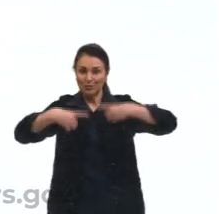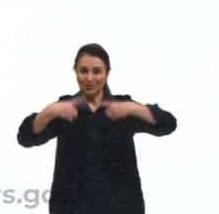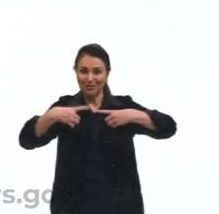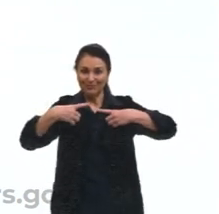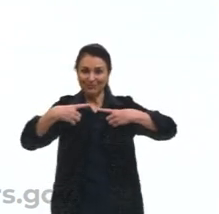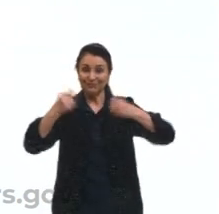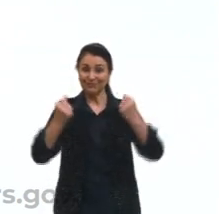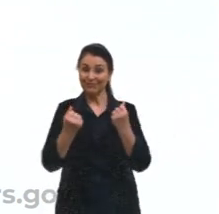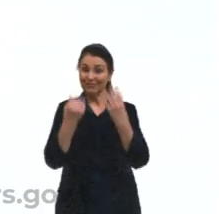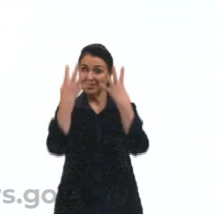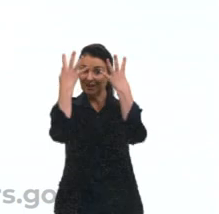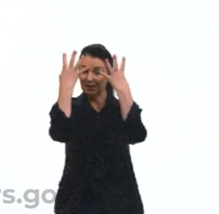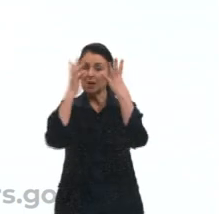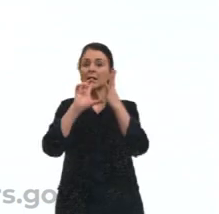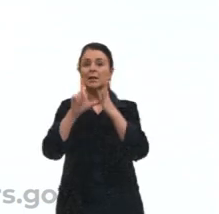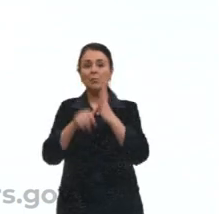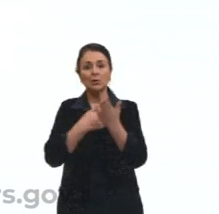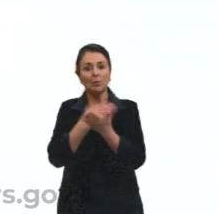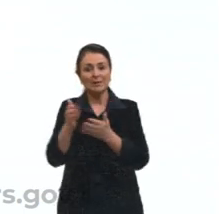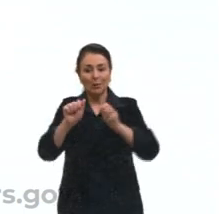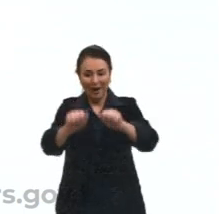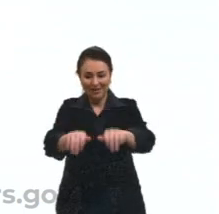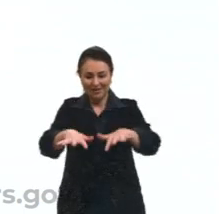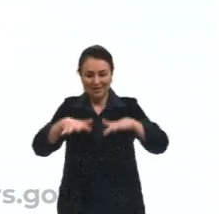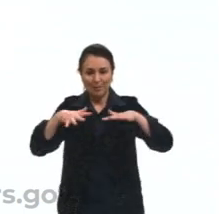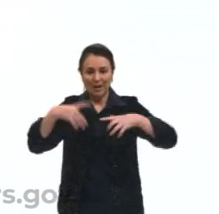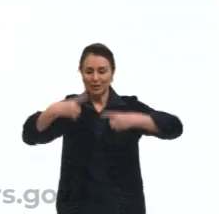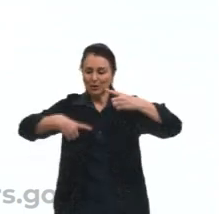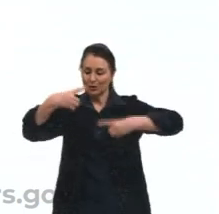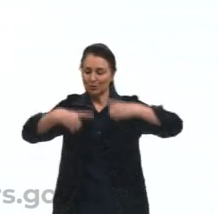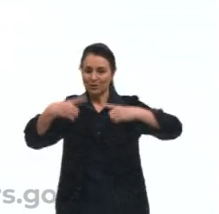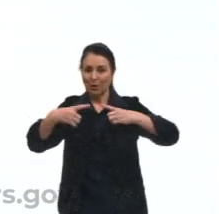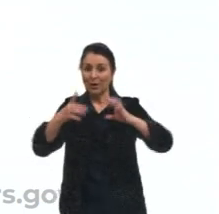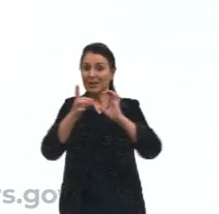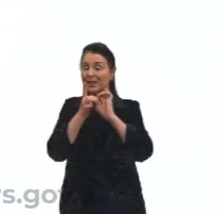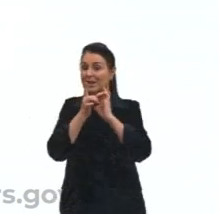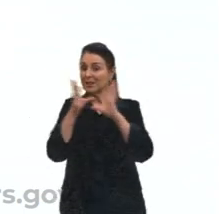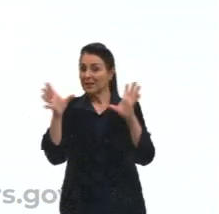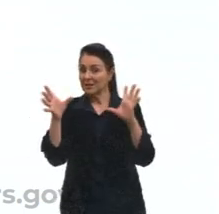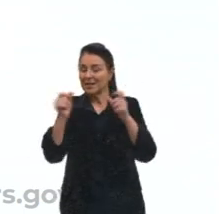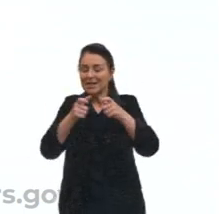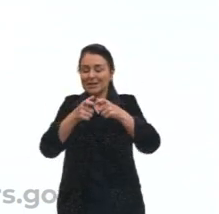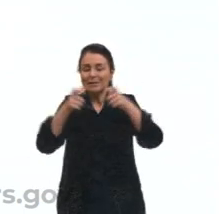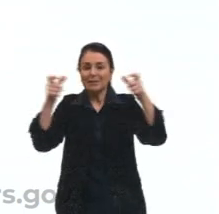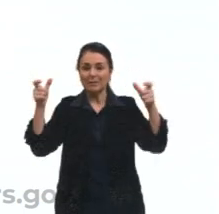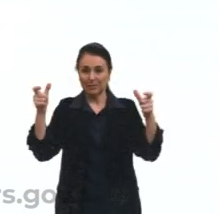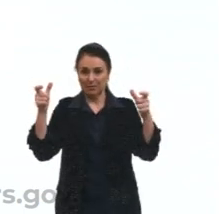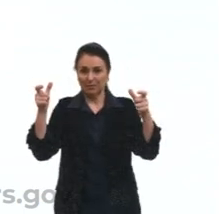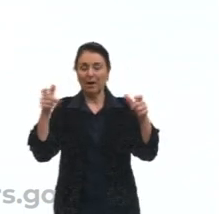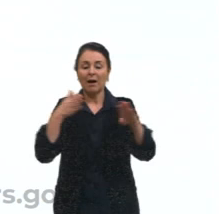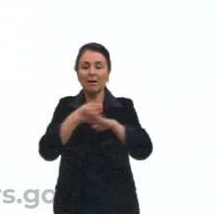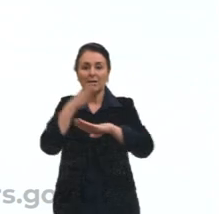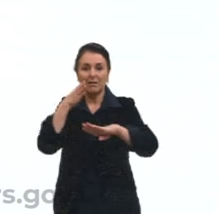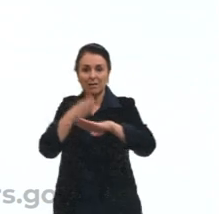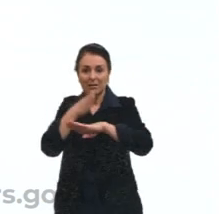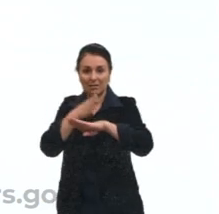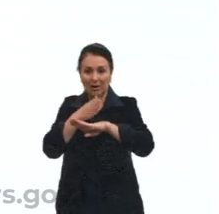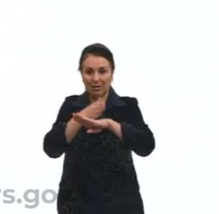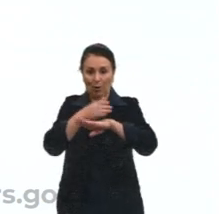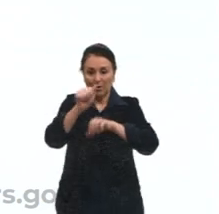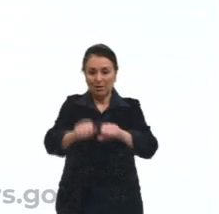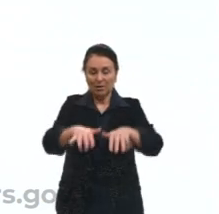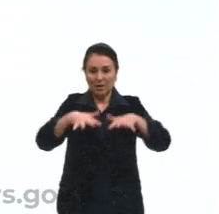virar assembleias democráticas e ele vai ampliar a possibilidade de participação nessas